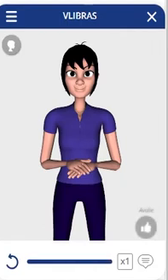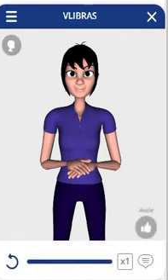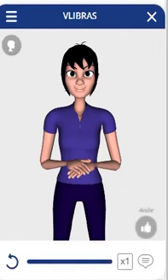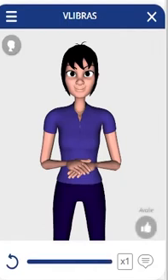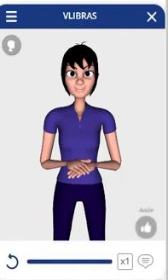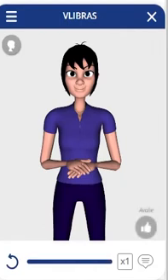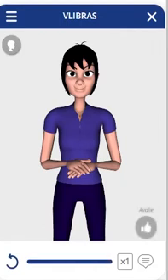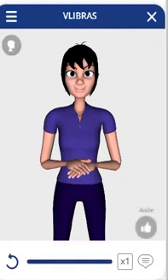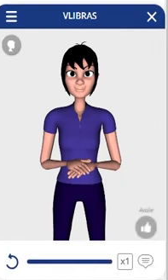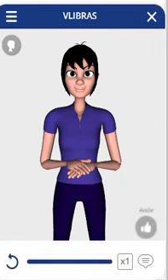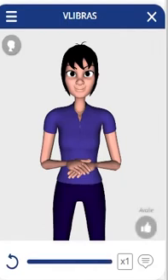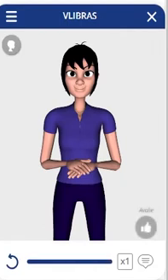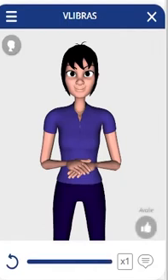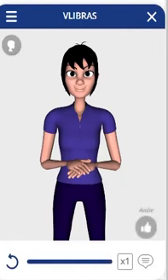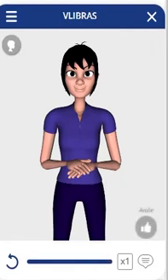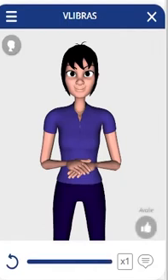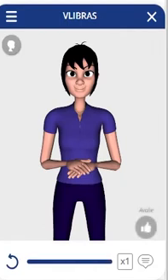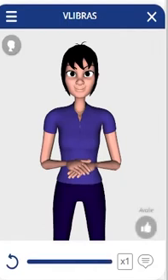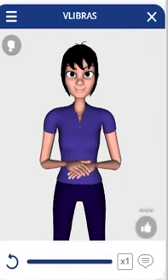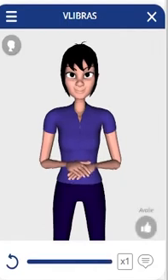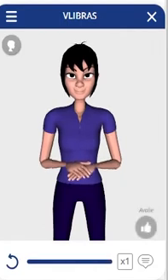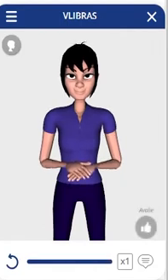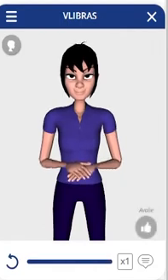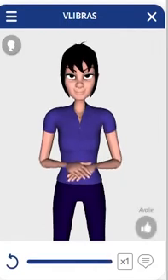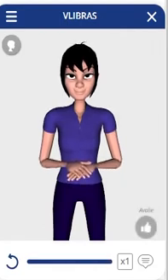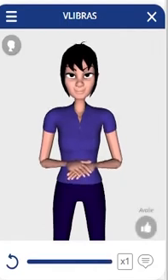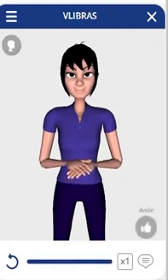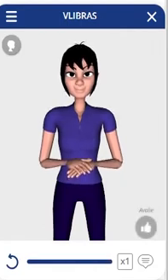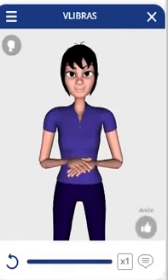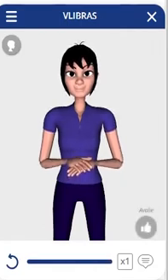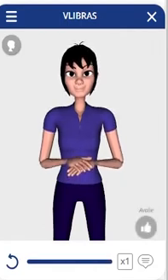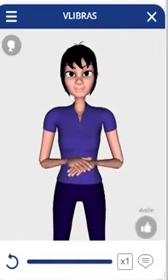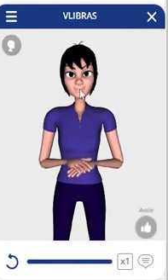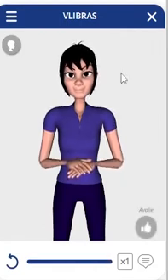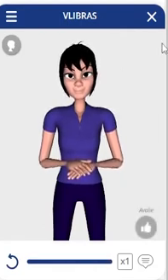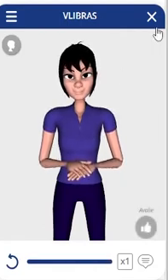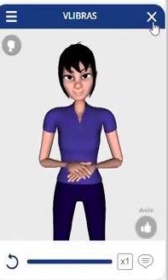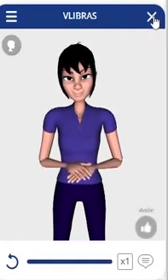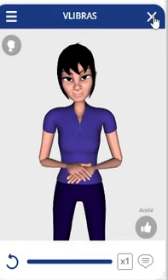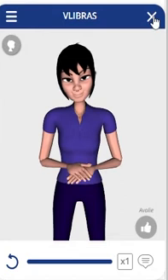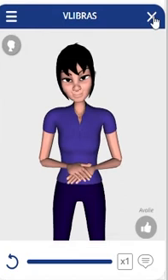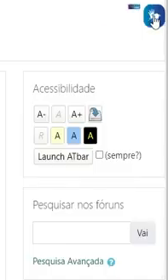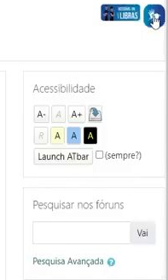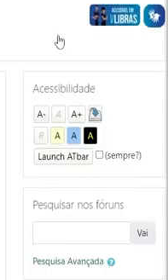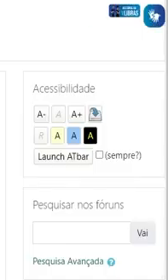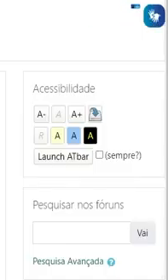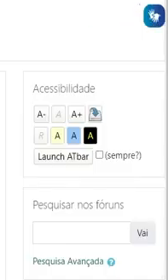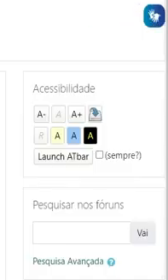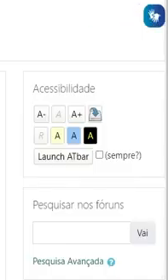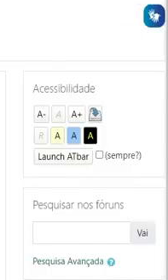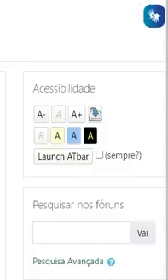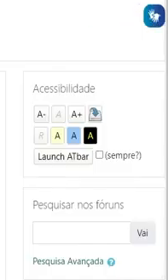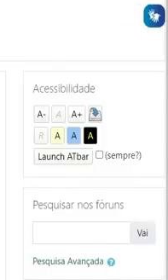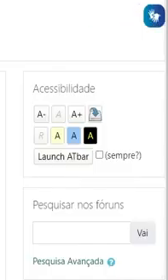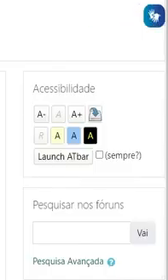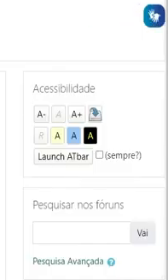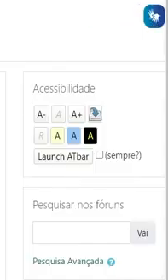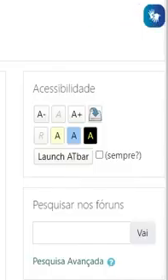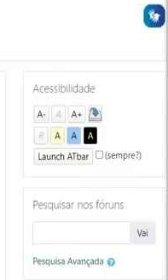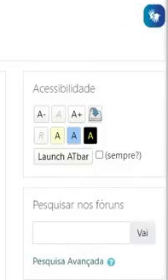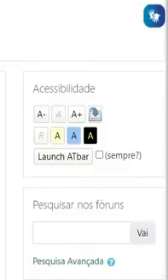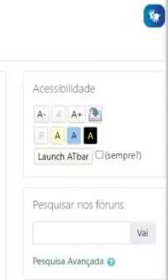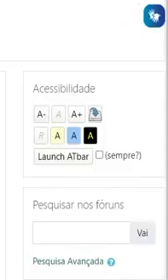então de modo simples Essa é a utilização do V libras porém veja aqui que para